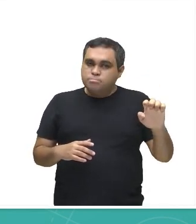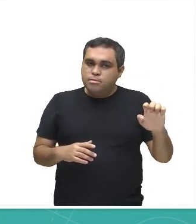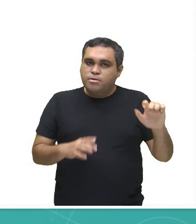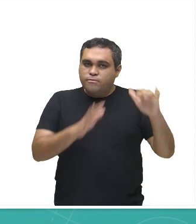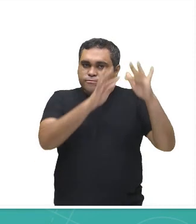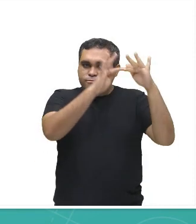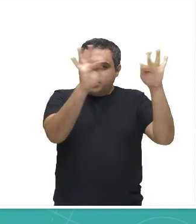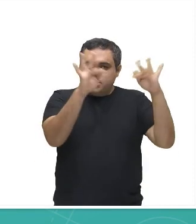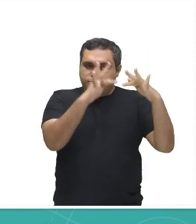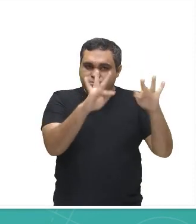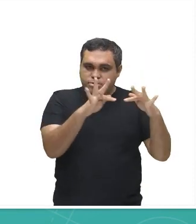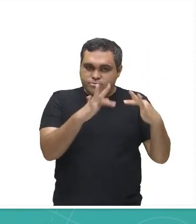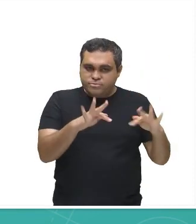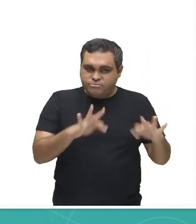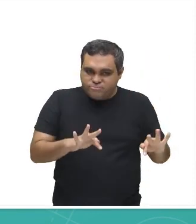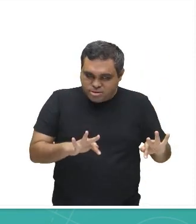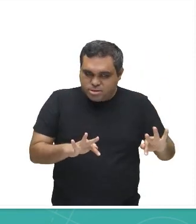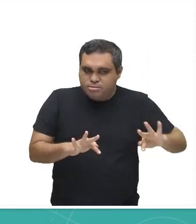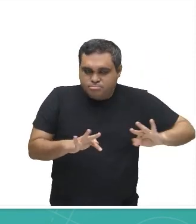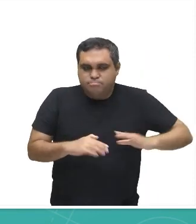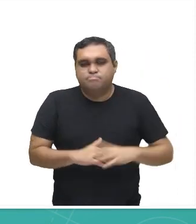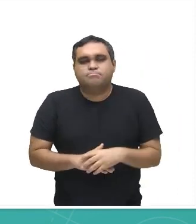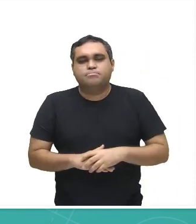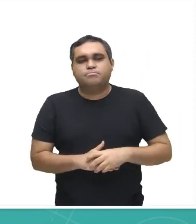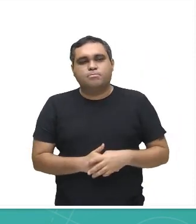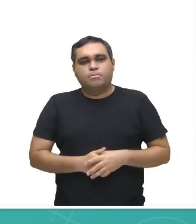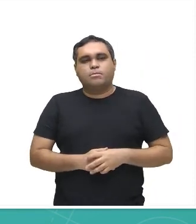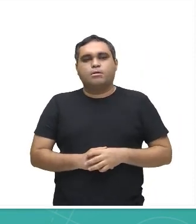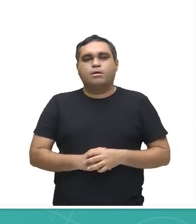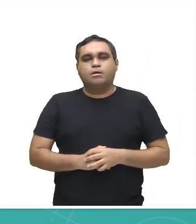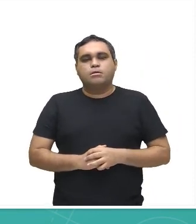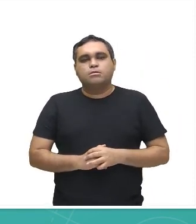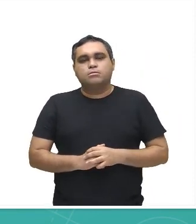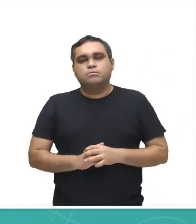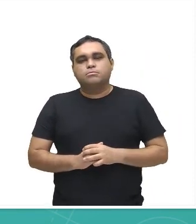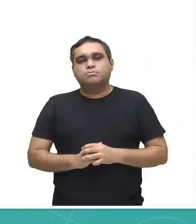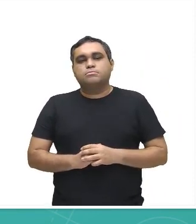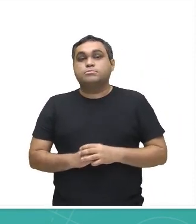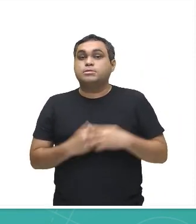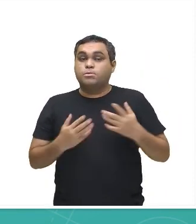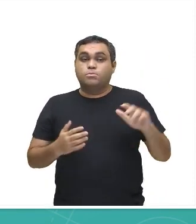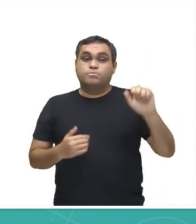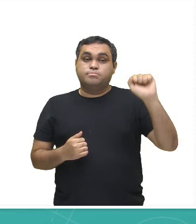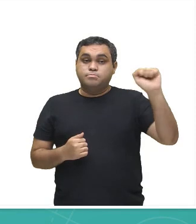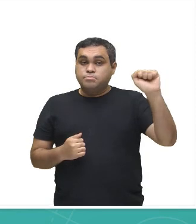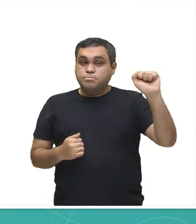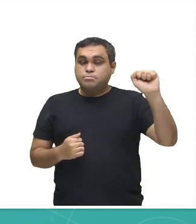We're, e assim por diante. Vamos então para a letra A.